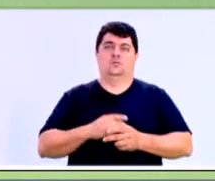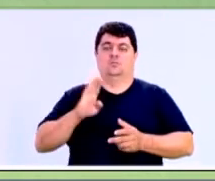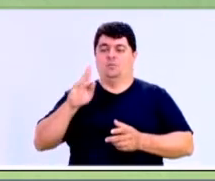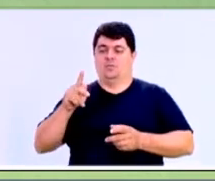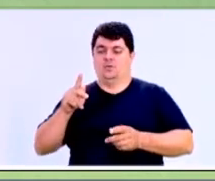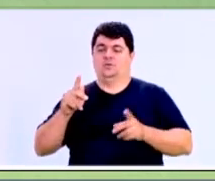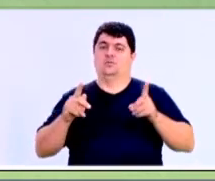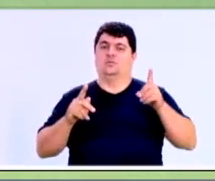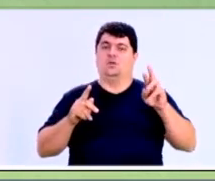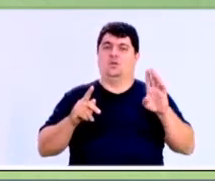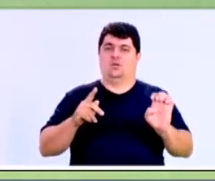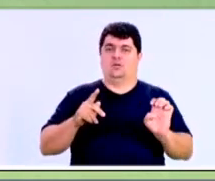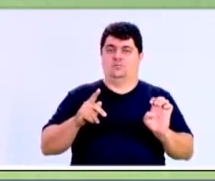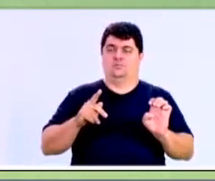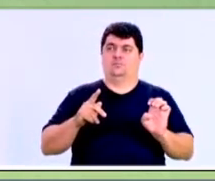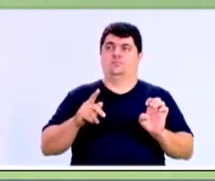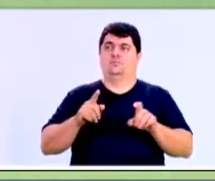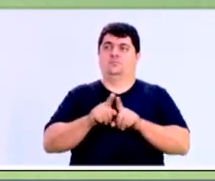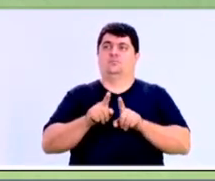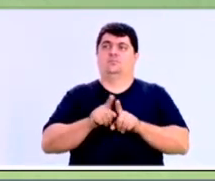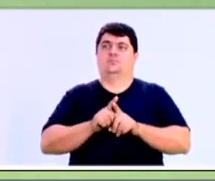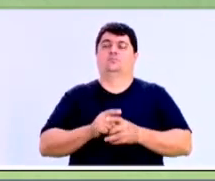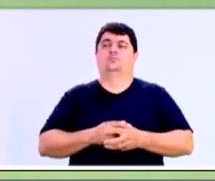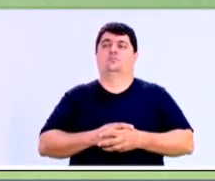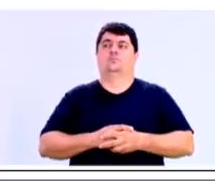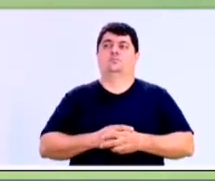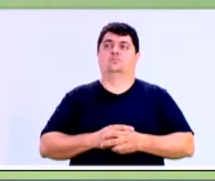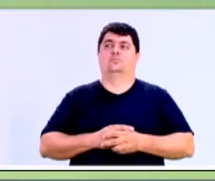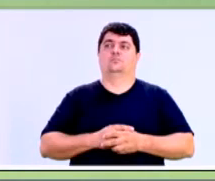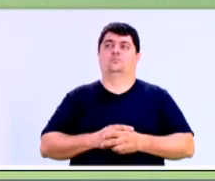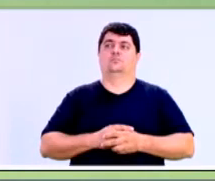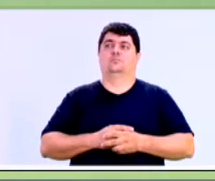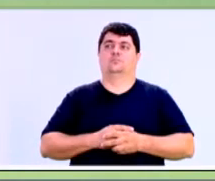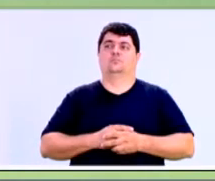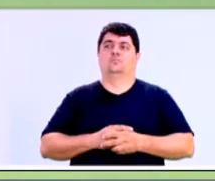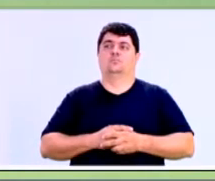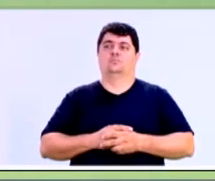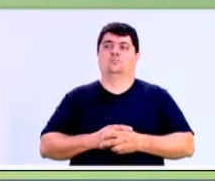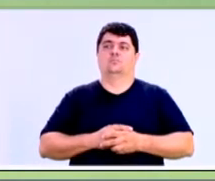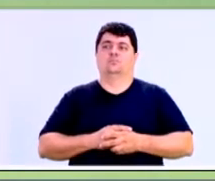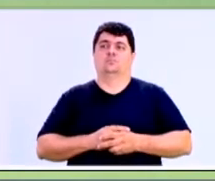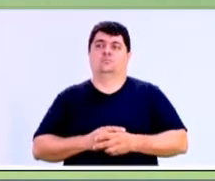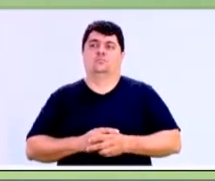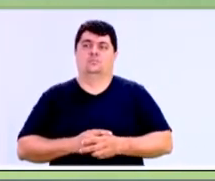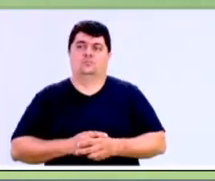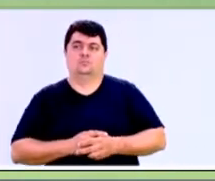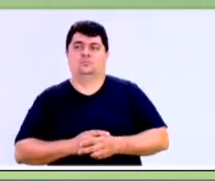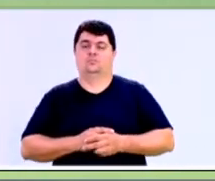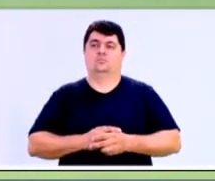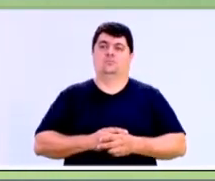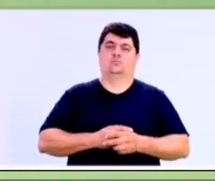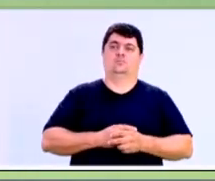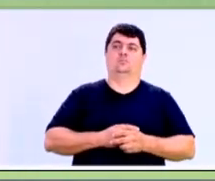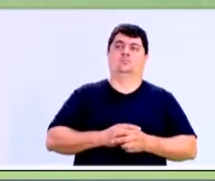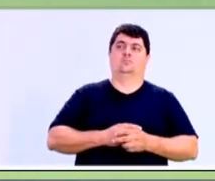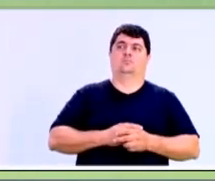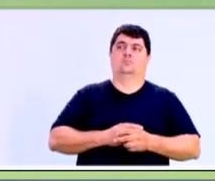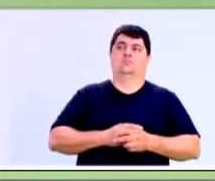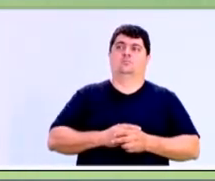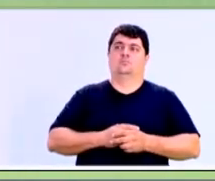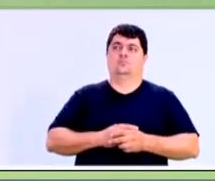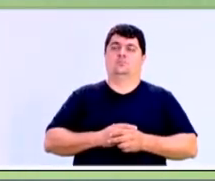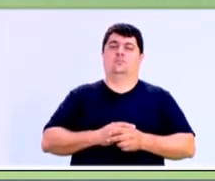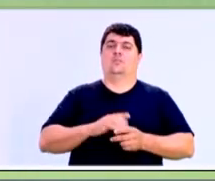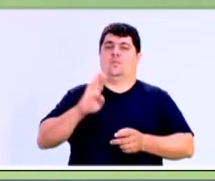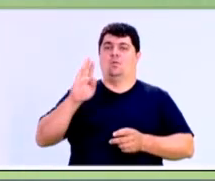uso demonstração do resultado do exercício. Ok? Aí, então vou usar o quê? Vou usar meu balanço patrimonial,